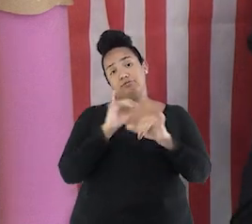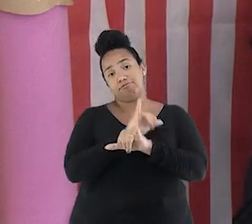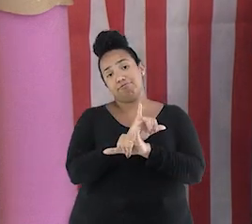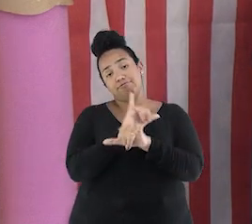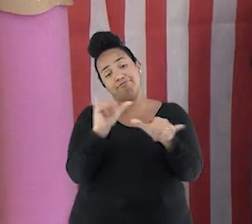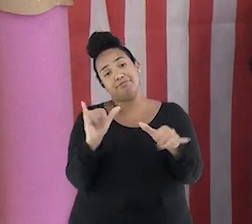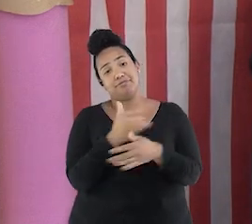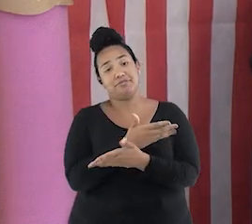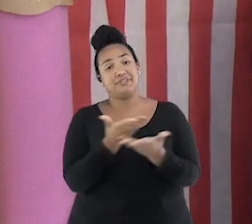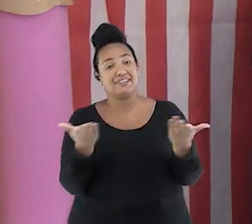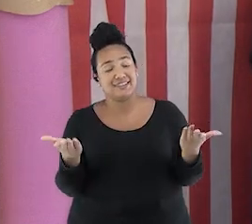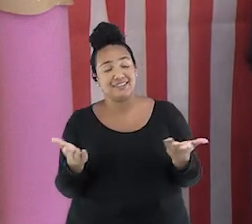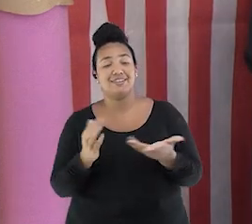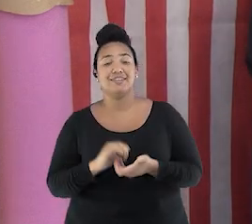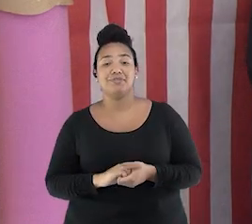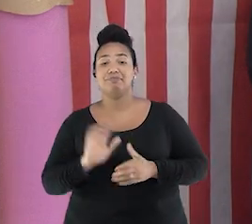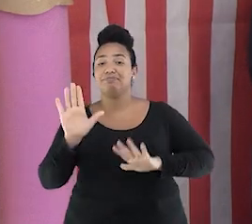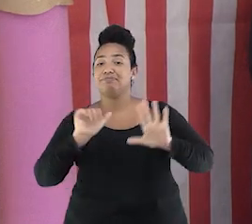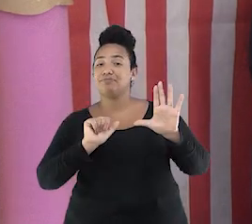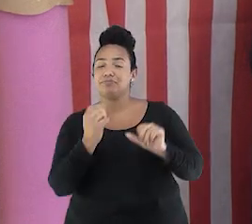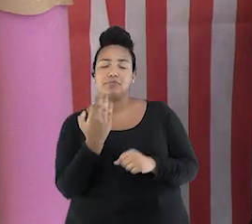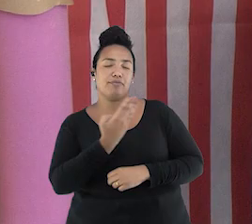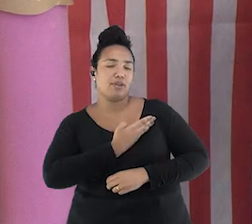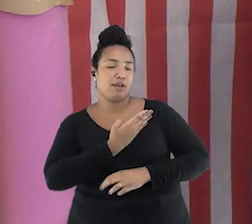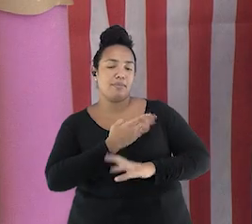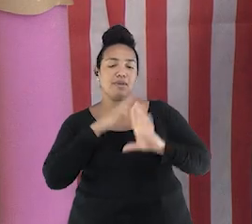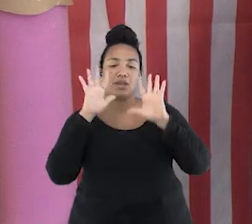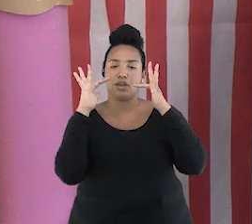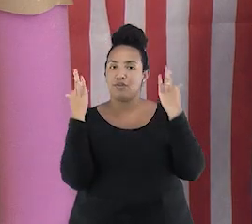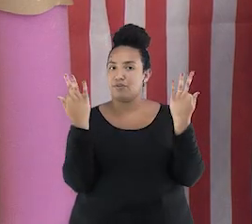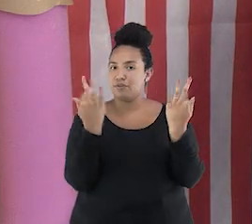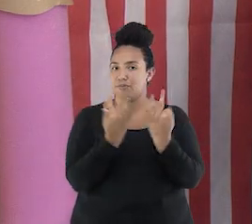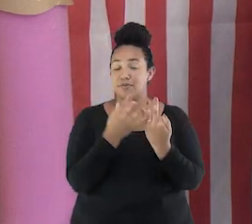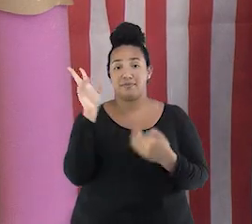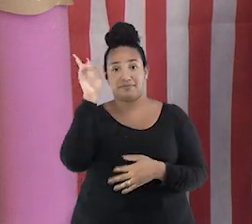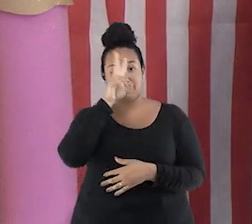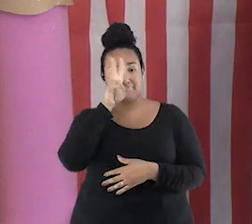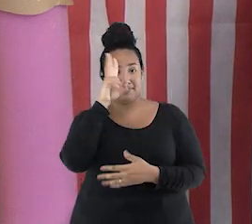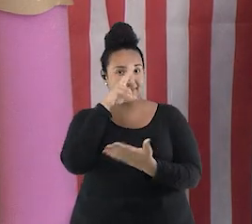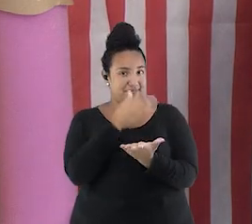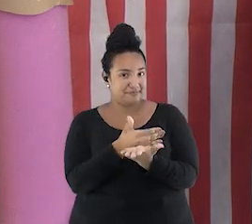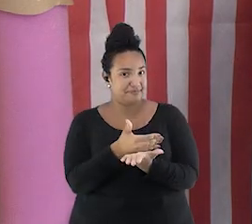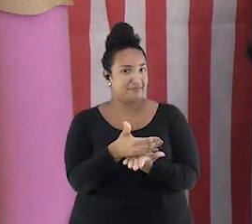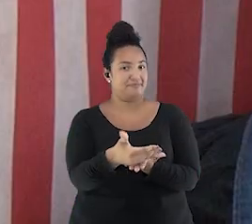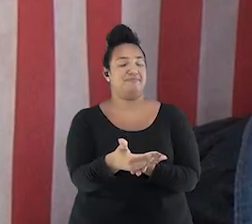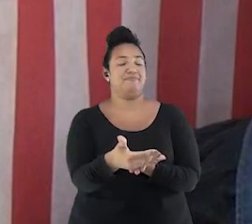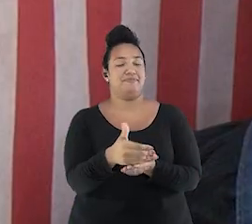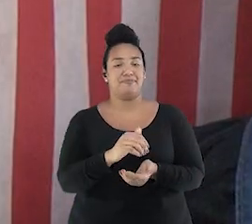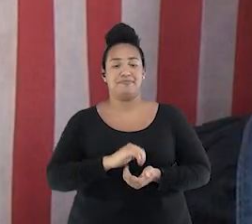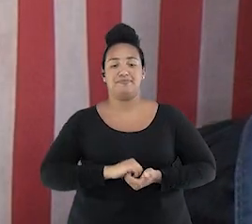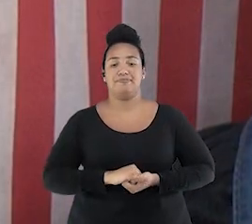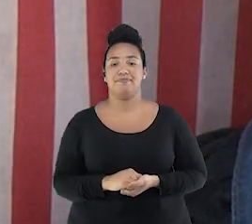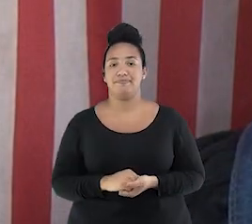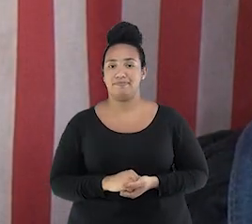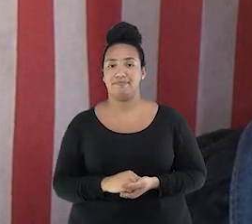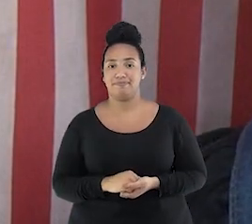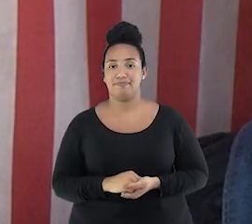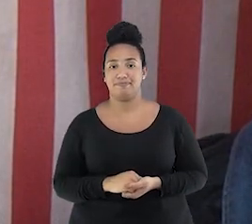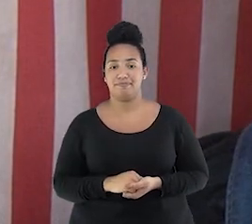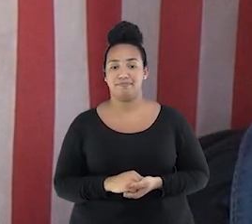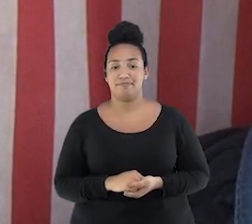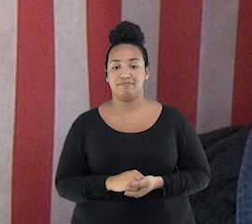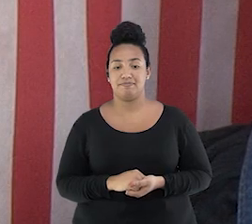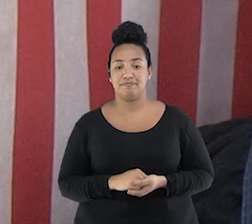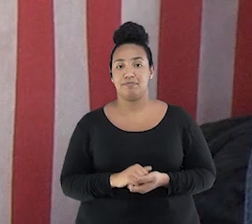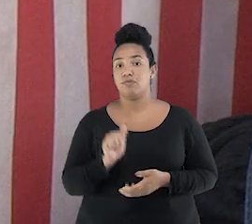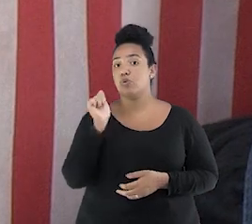vocês. Chame seus amigos, sua família, que a história vai começar. Lúcia já